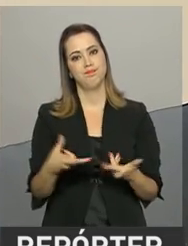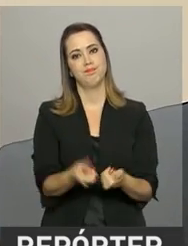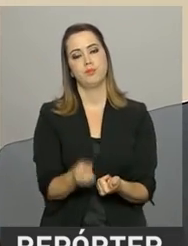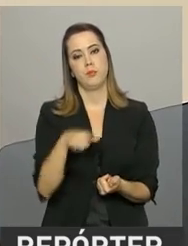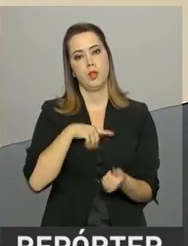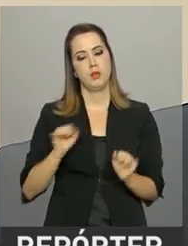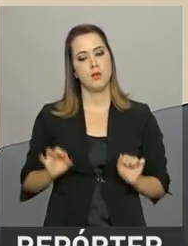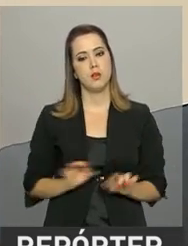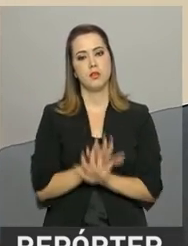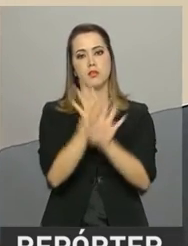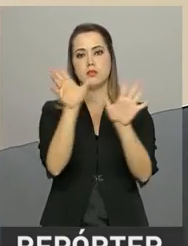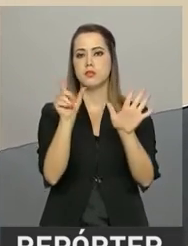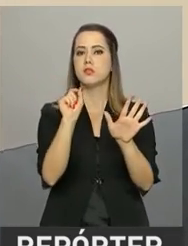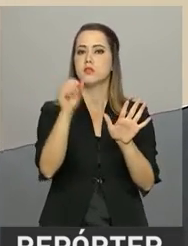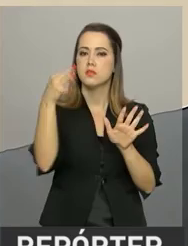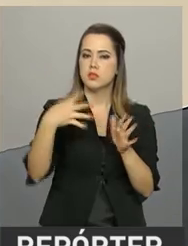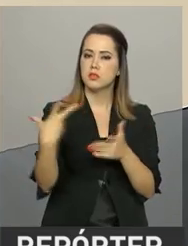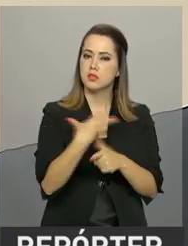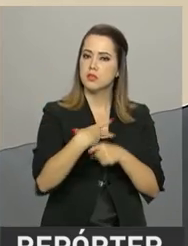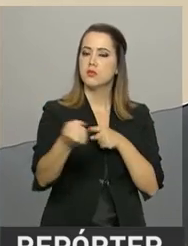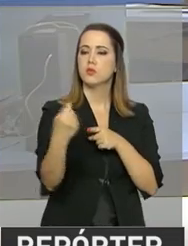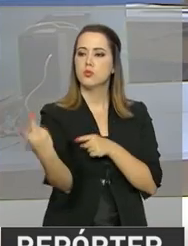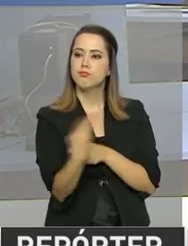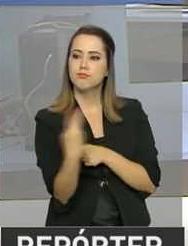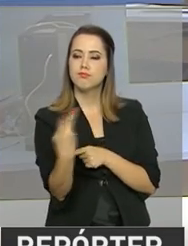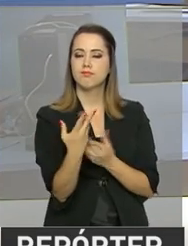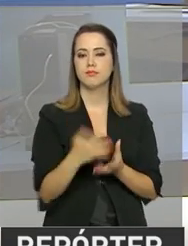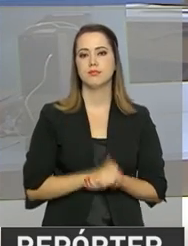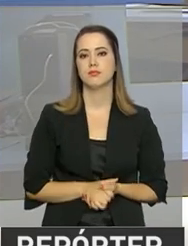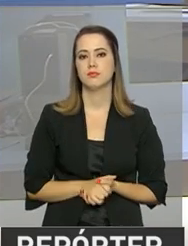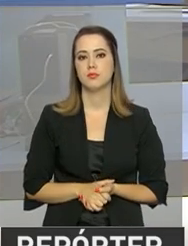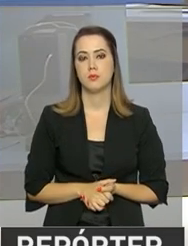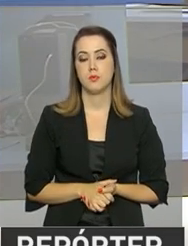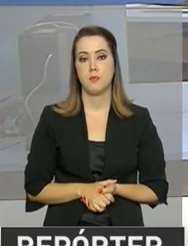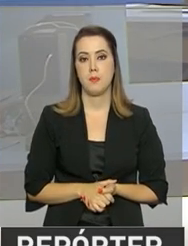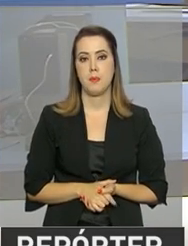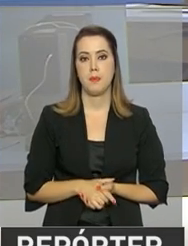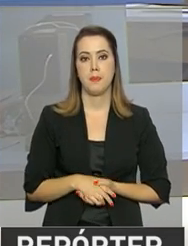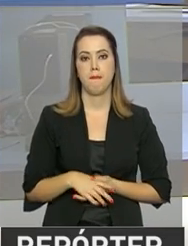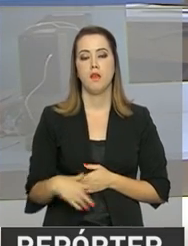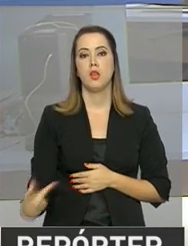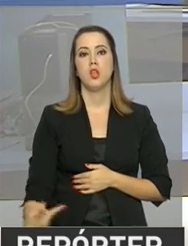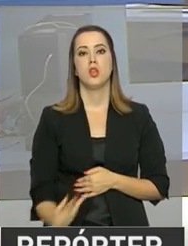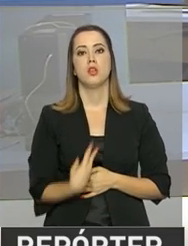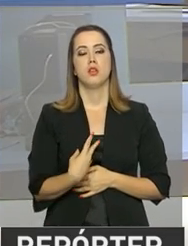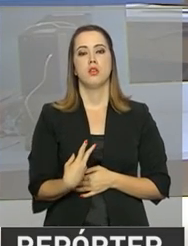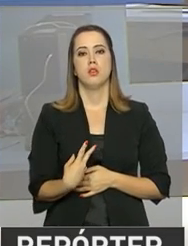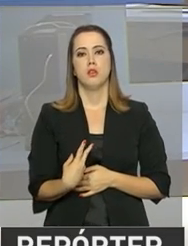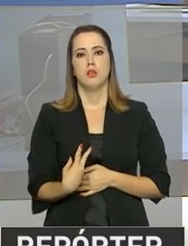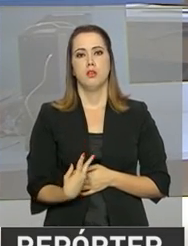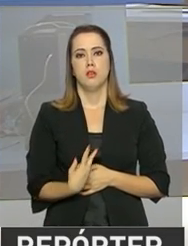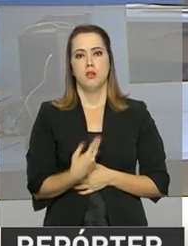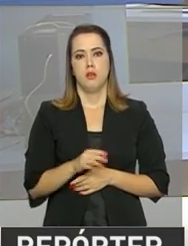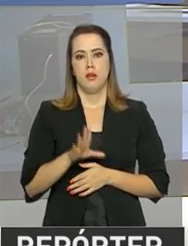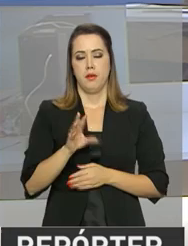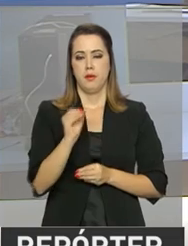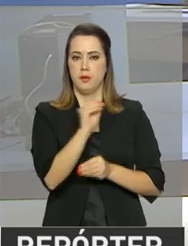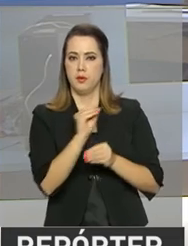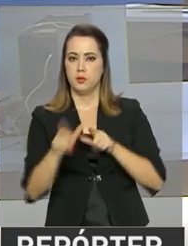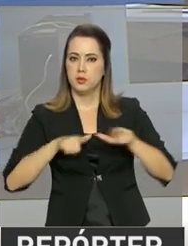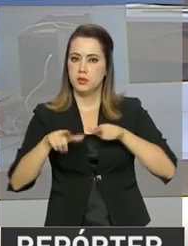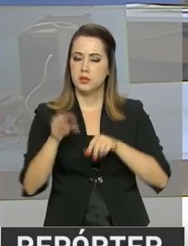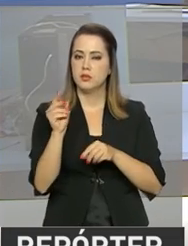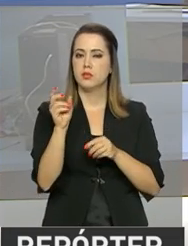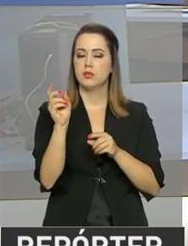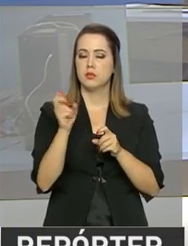haja transparência, onde haja realmente ganho para as duas partes. As operações na área médica vão continuar durante os Jogos Paralímpicos.